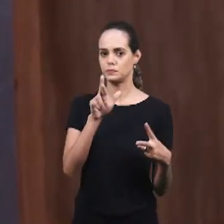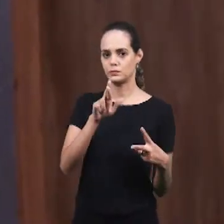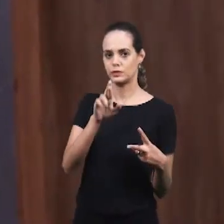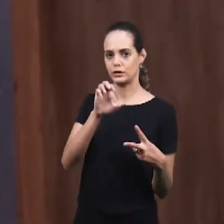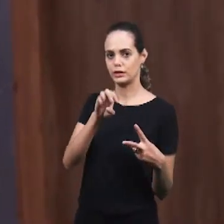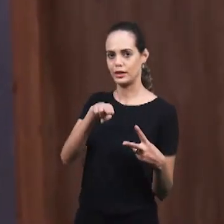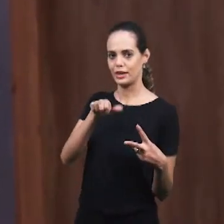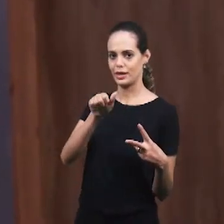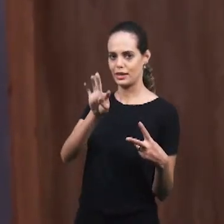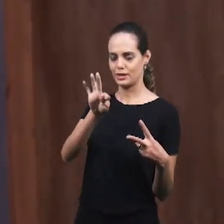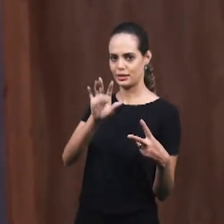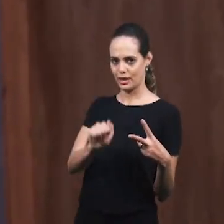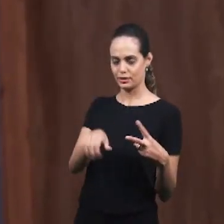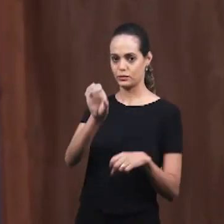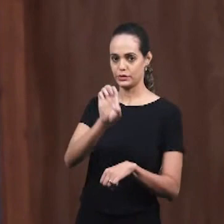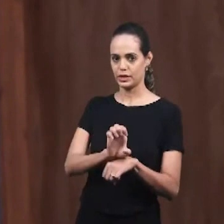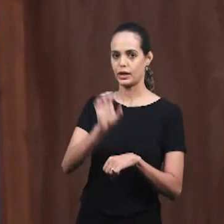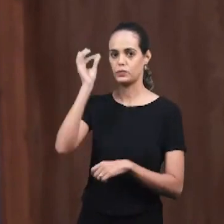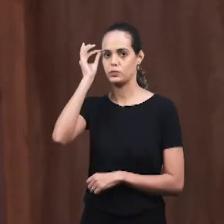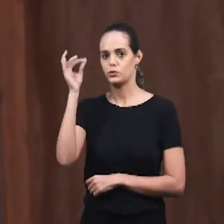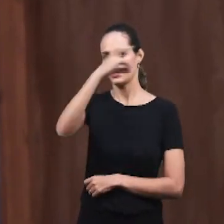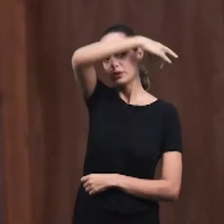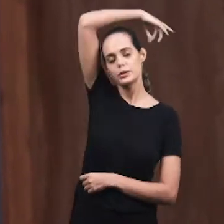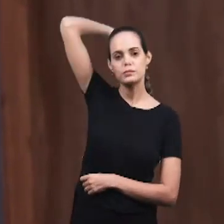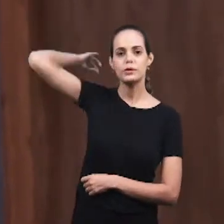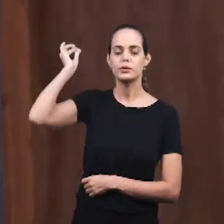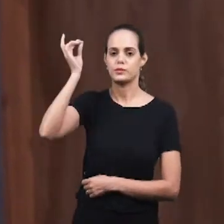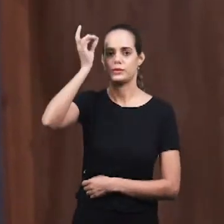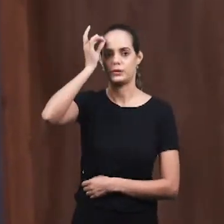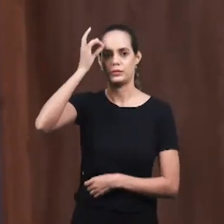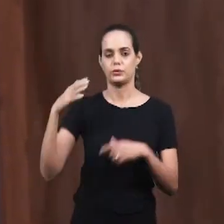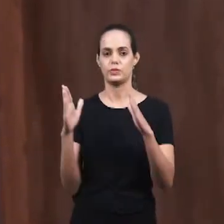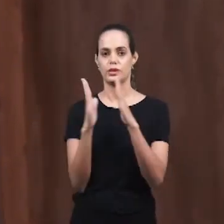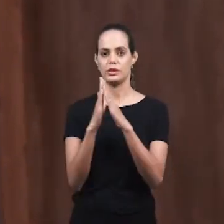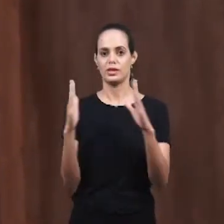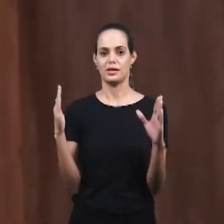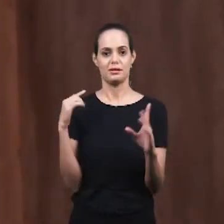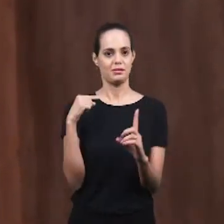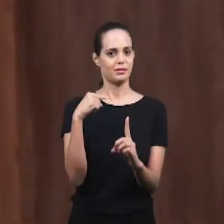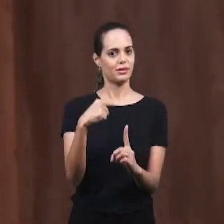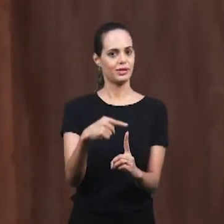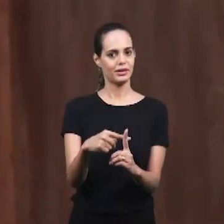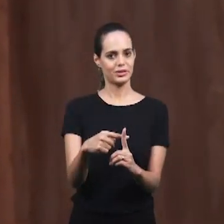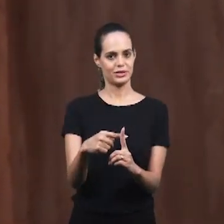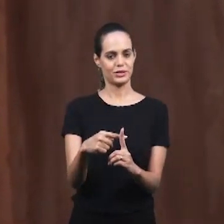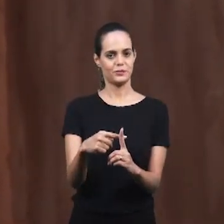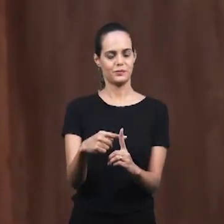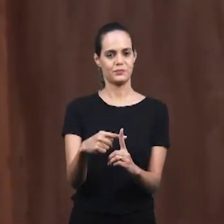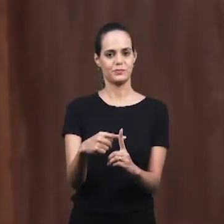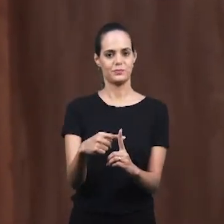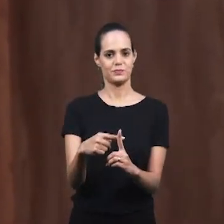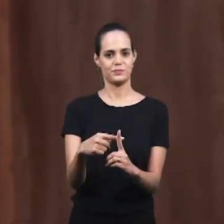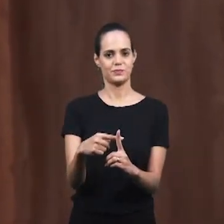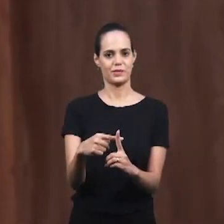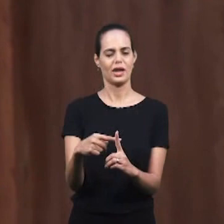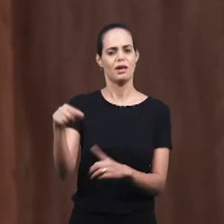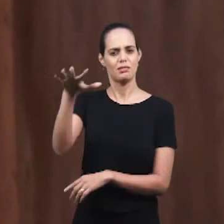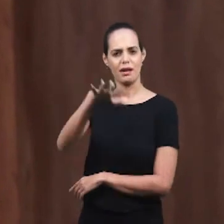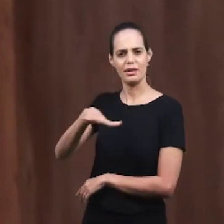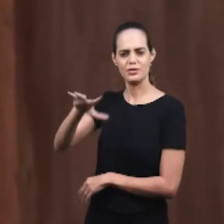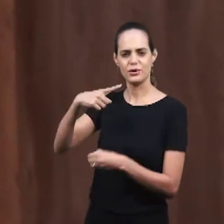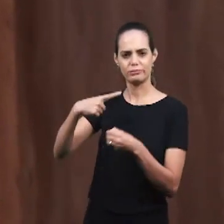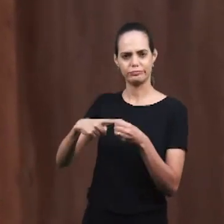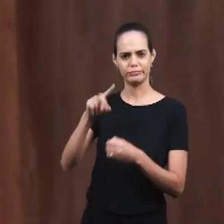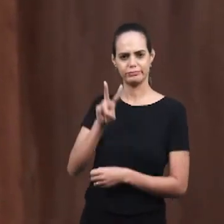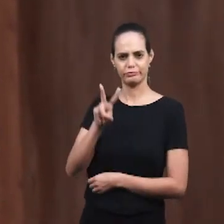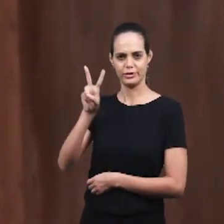irmã, a irmã Renata, que é lá do Estado do Espírito Santo. Ela pertence à igreja de Riviera 5, aqui